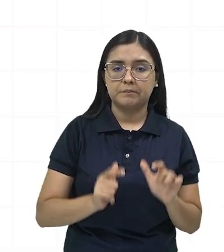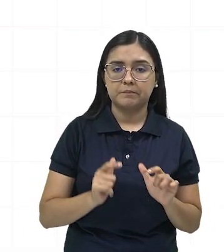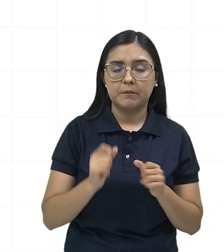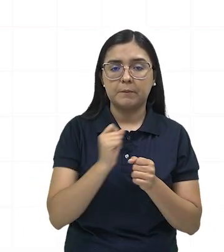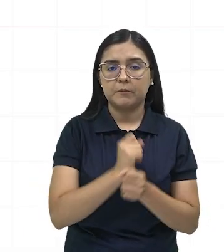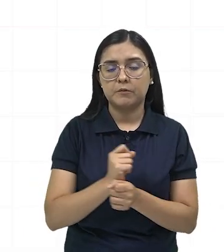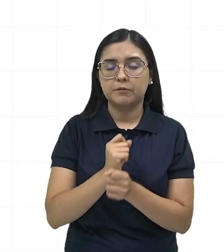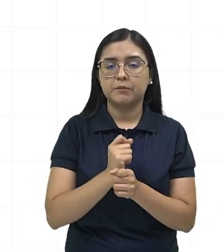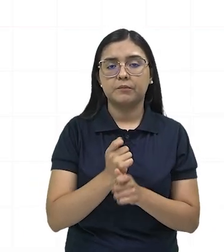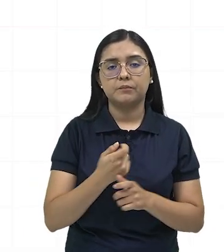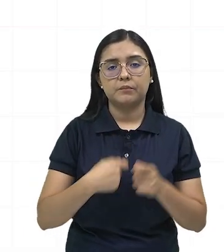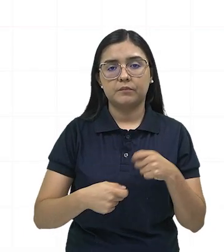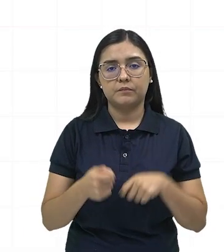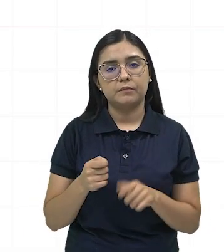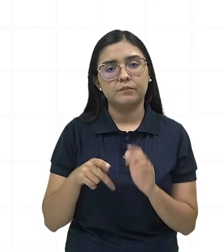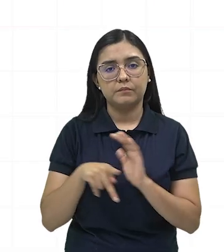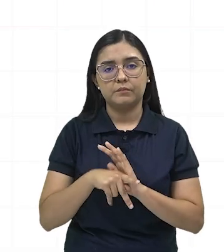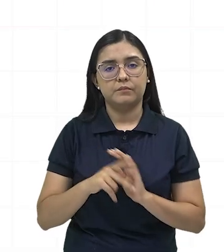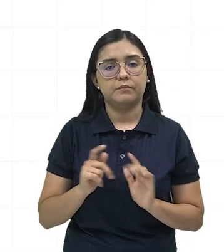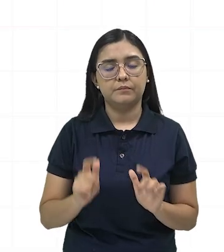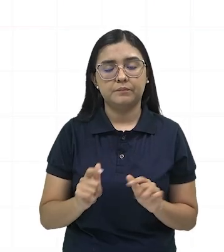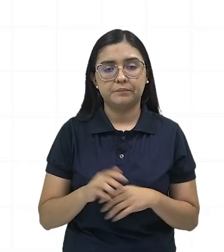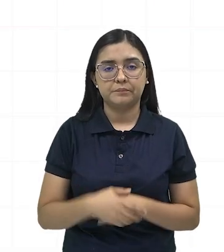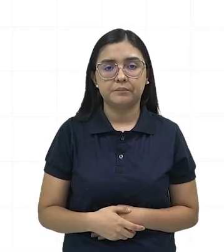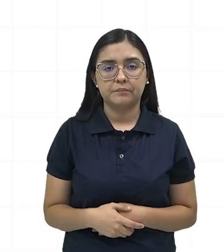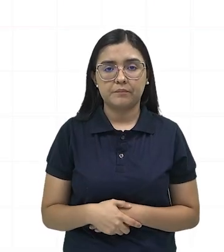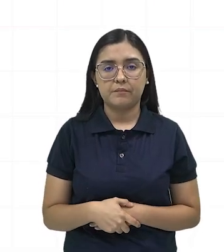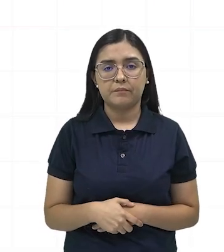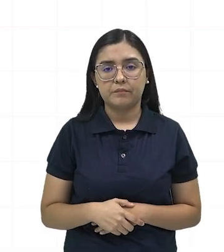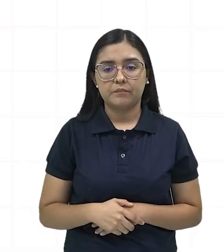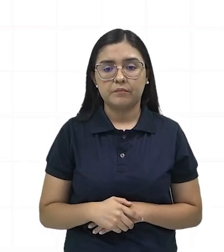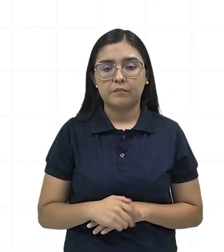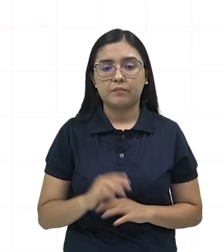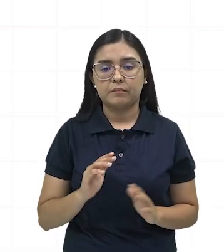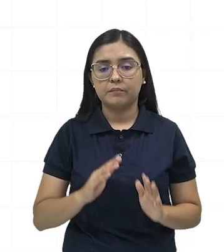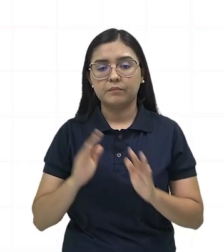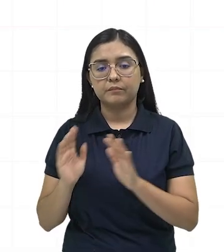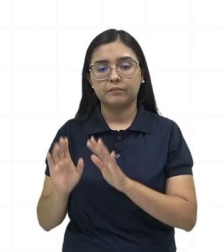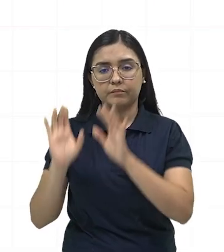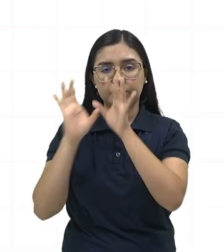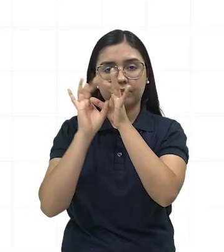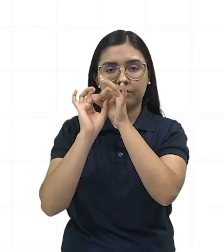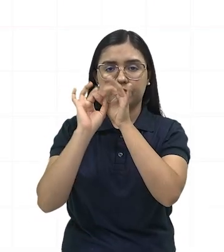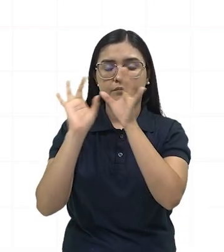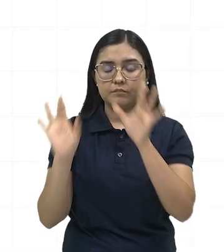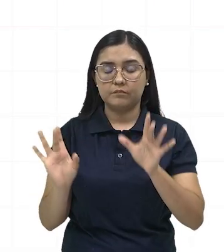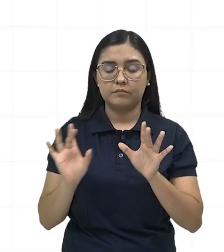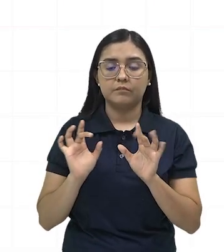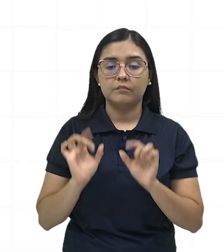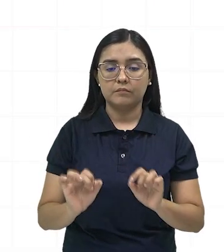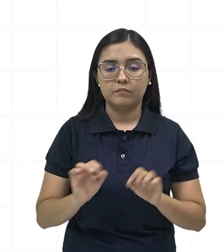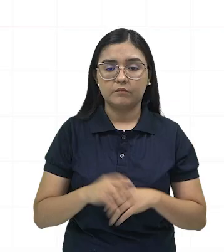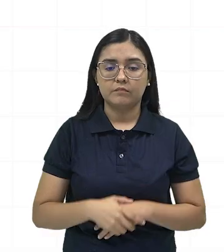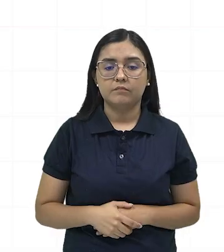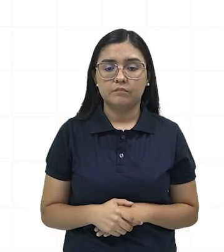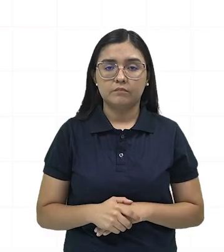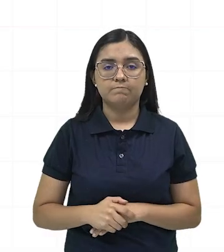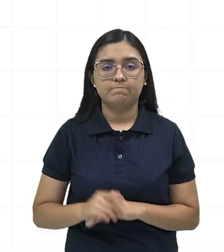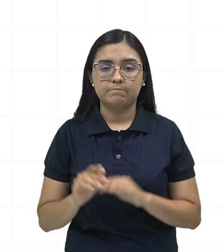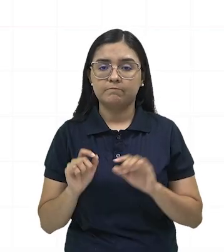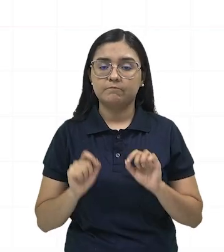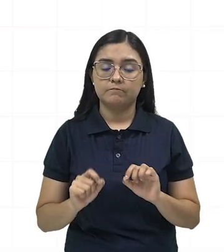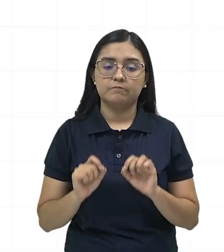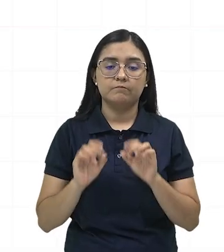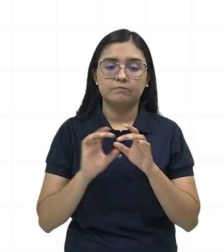da economia local, nacional. Enquanto o liberalismo vai trazer essa ideia de livre